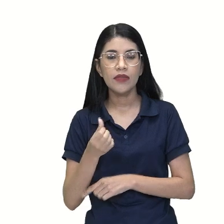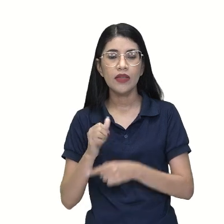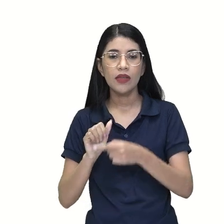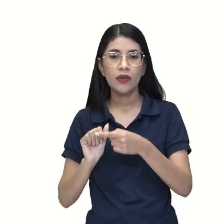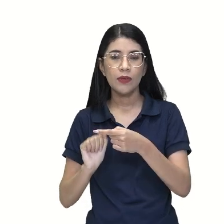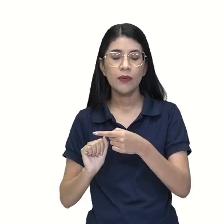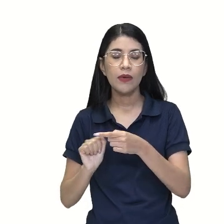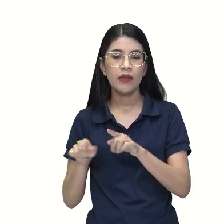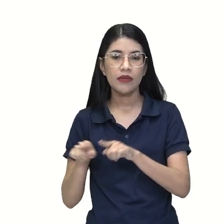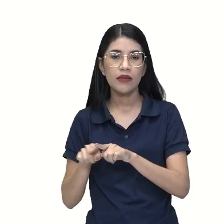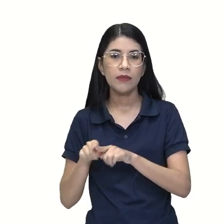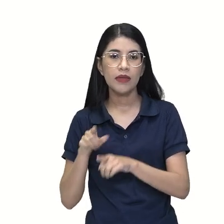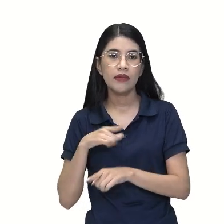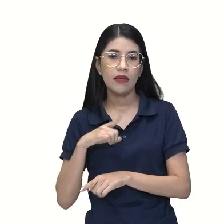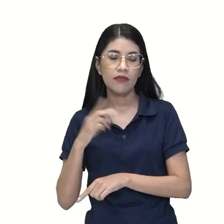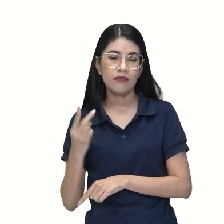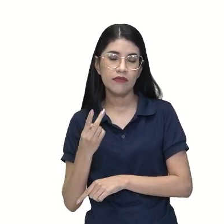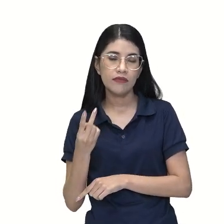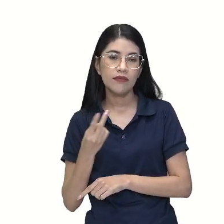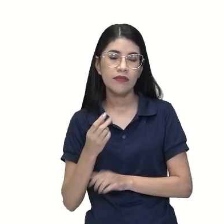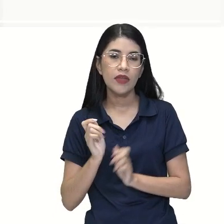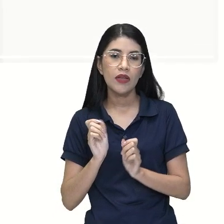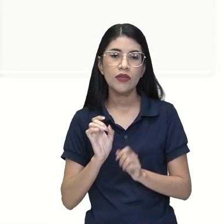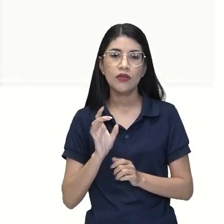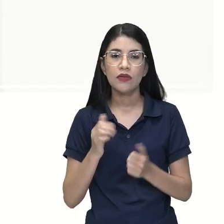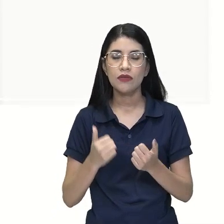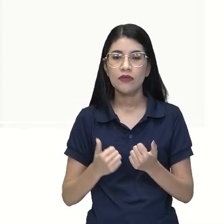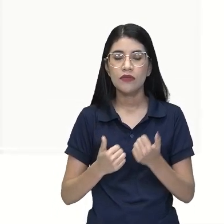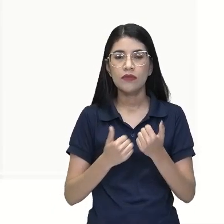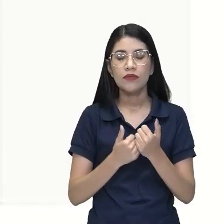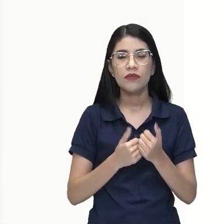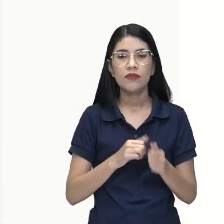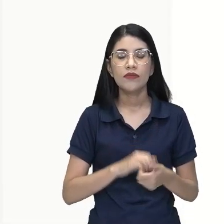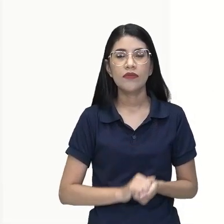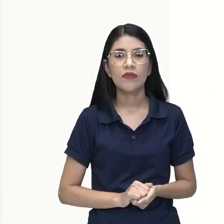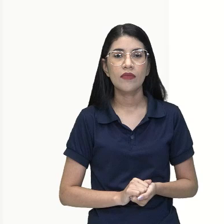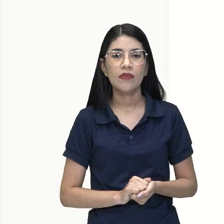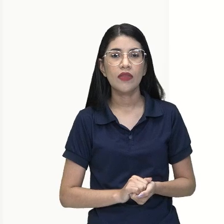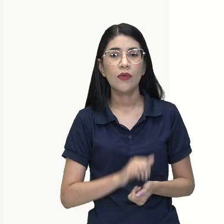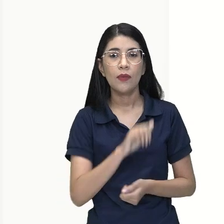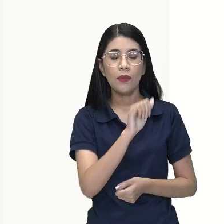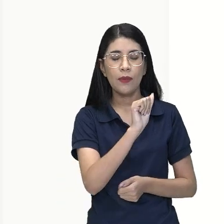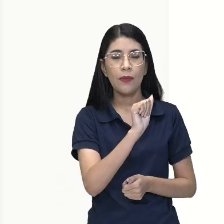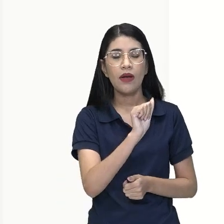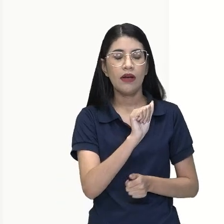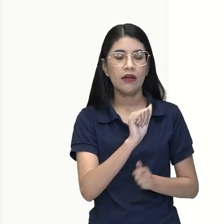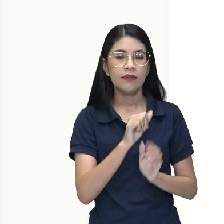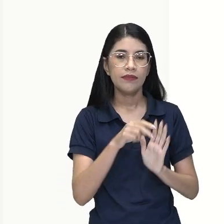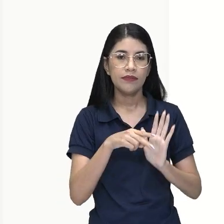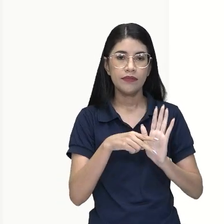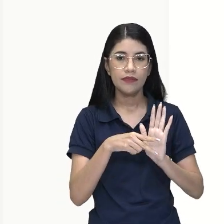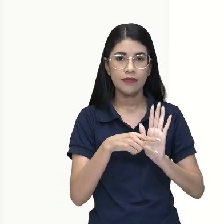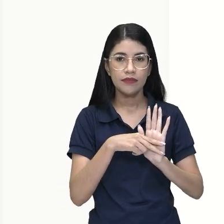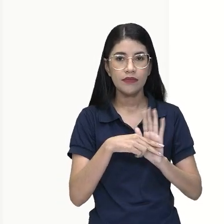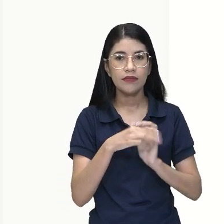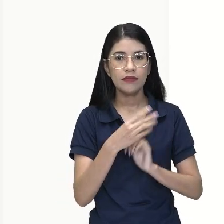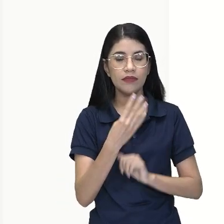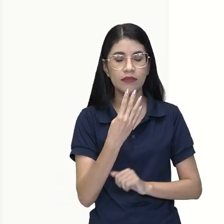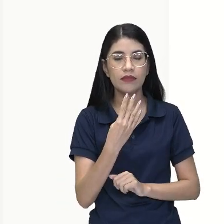nós já temos também, né? Quem é A e quem é B, professor? Está aqui, ó. O valor de